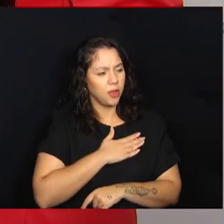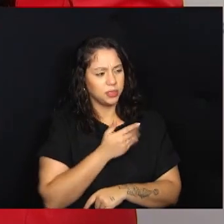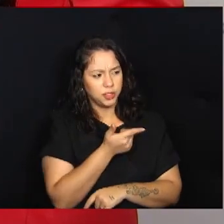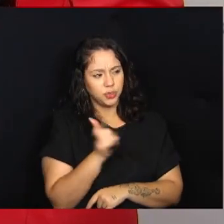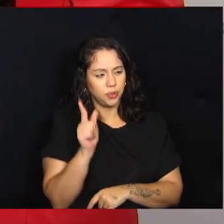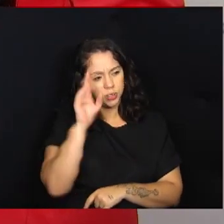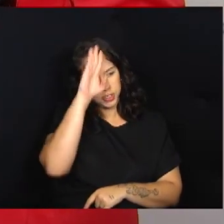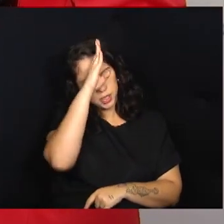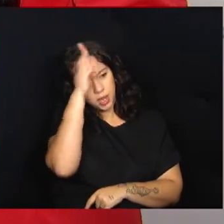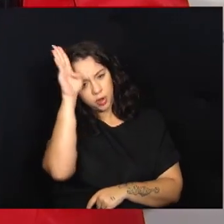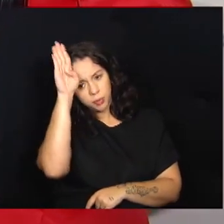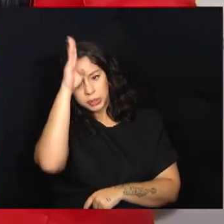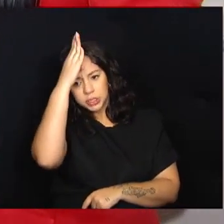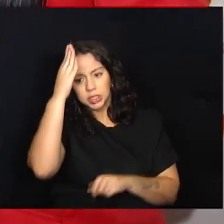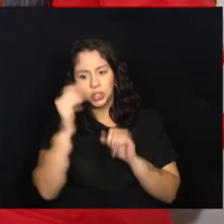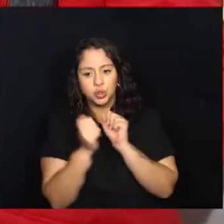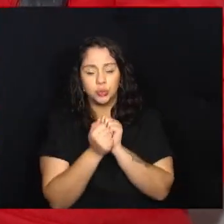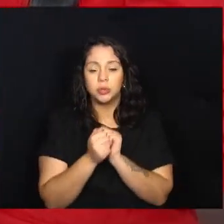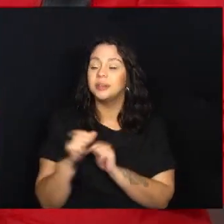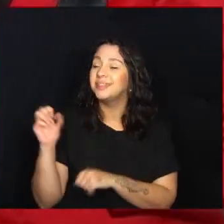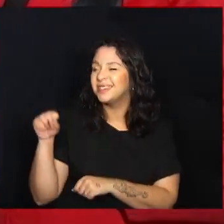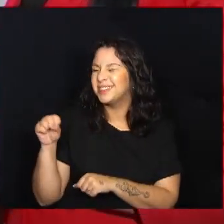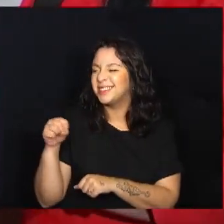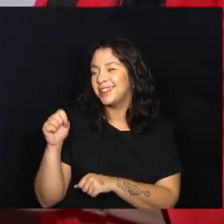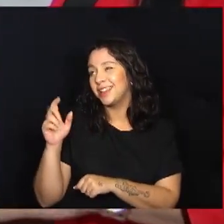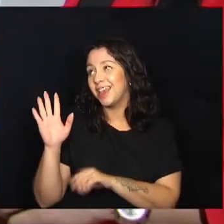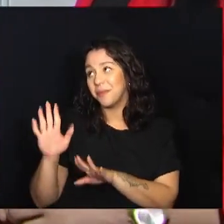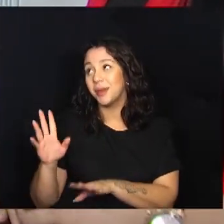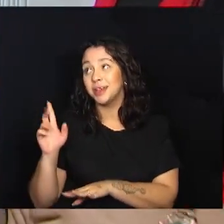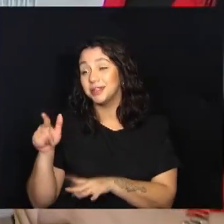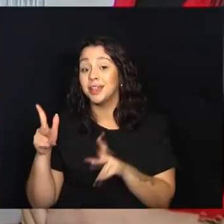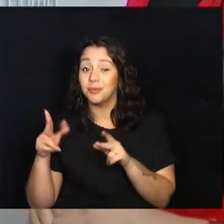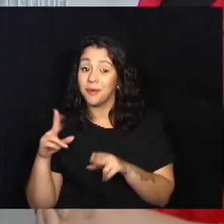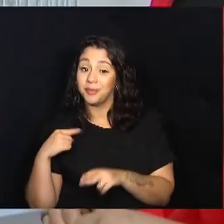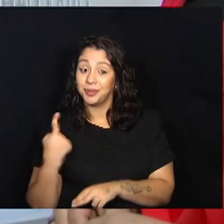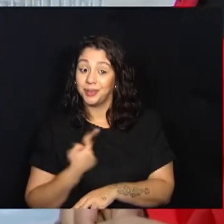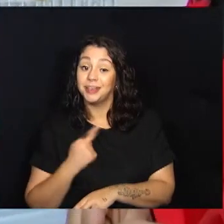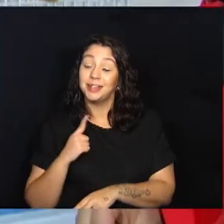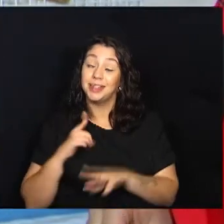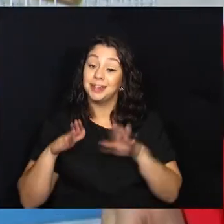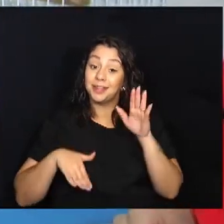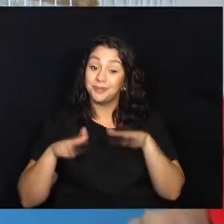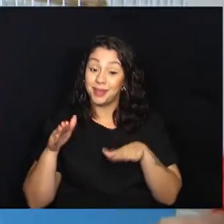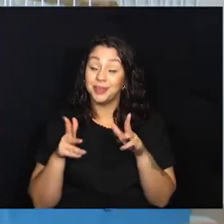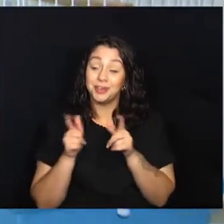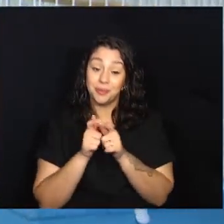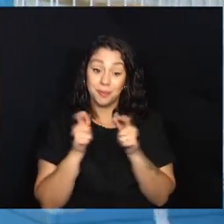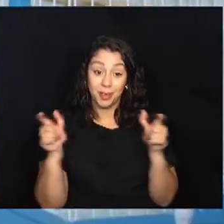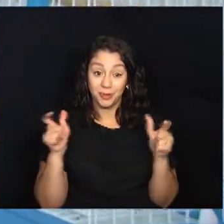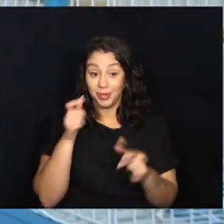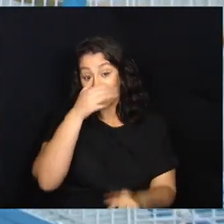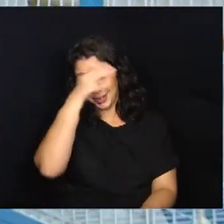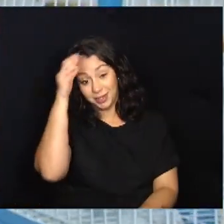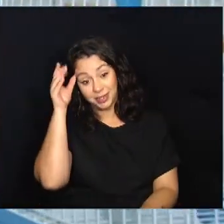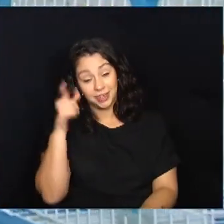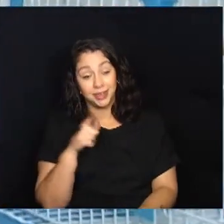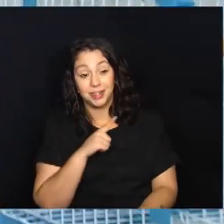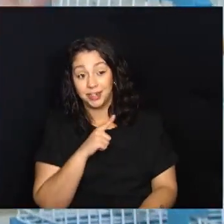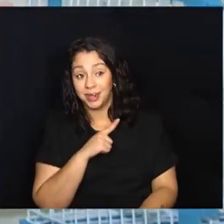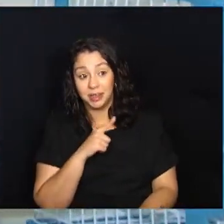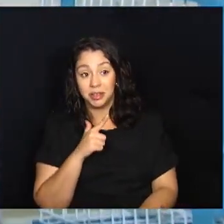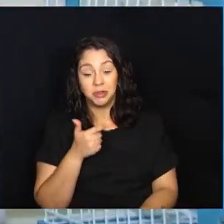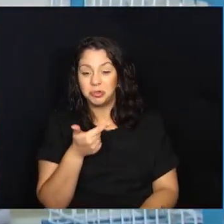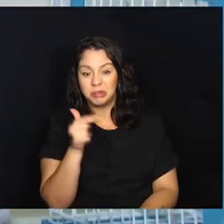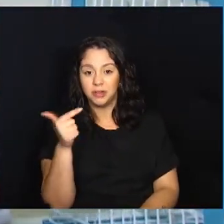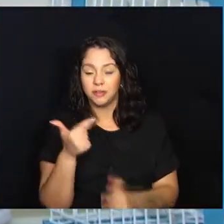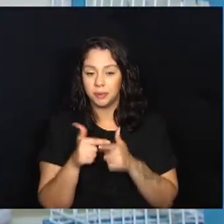Convive, mas assim, é igual a gente, né? Muito de personalidade. A maioria dos clientes que eu tenho nunca teve problema em